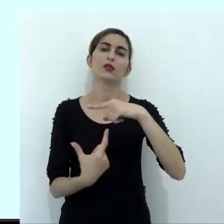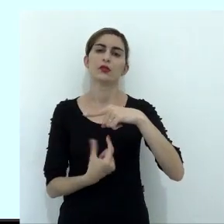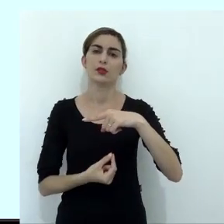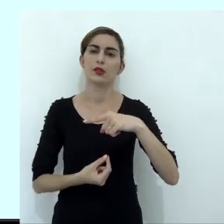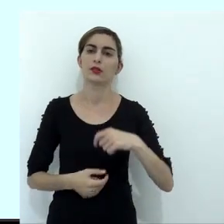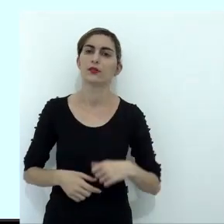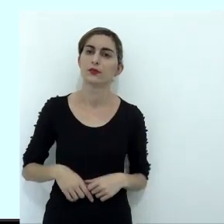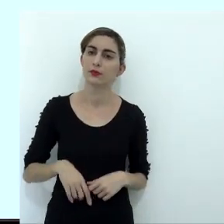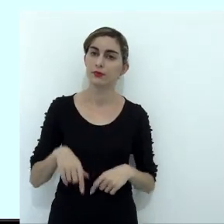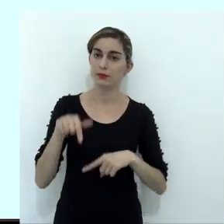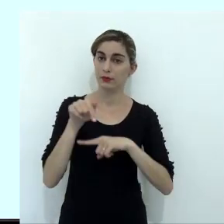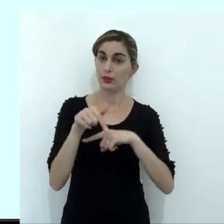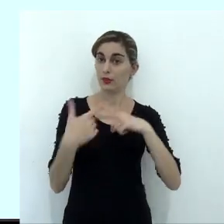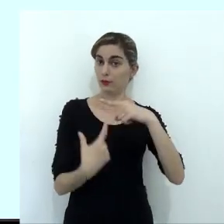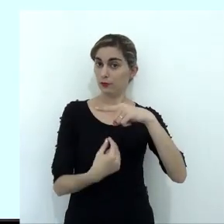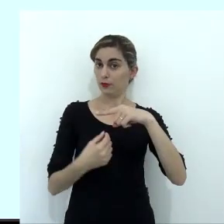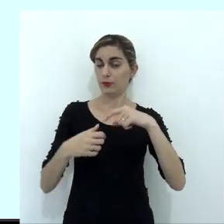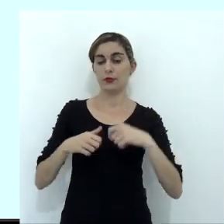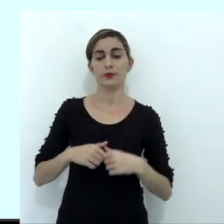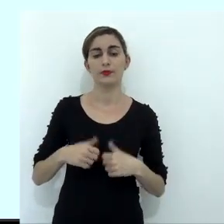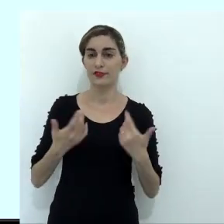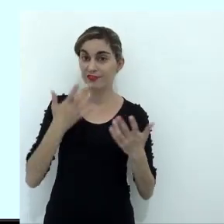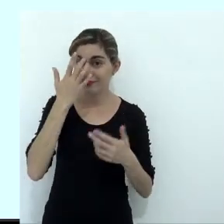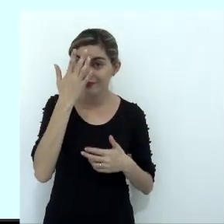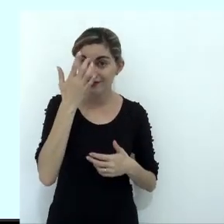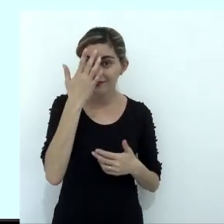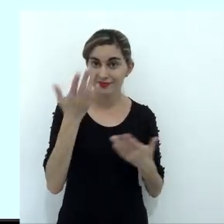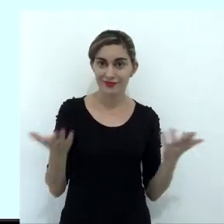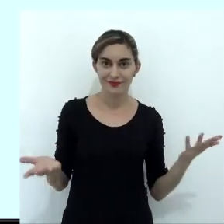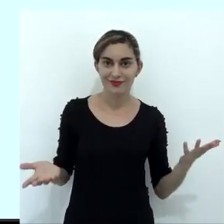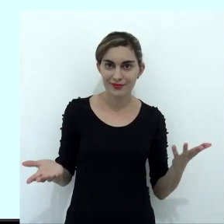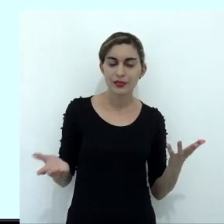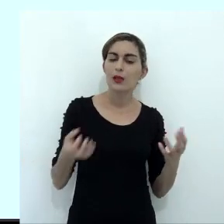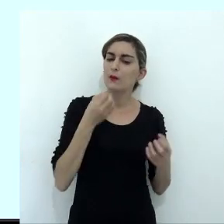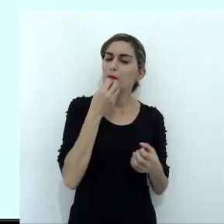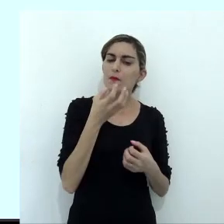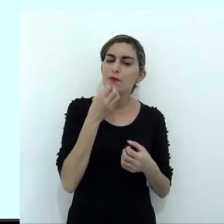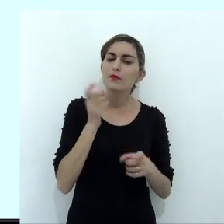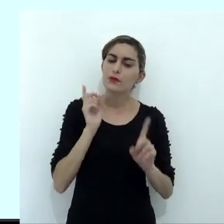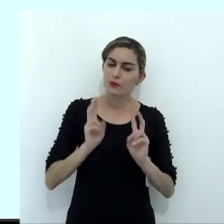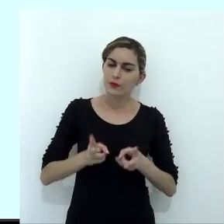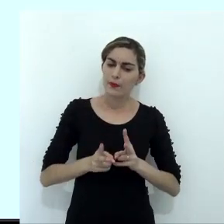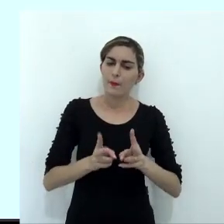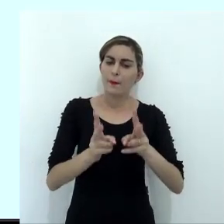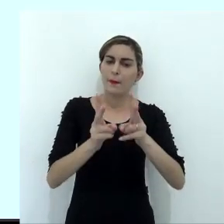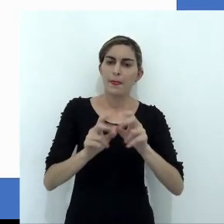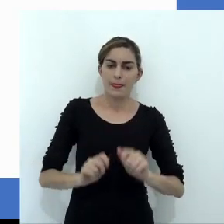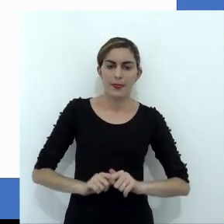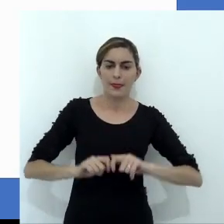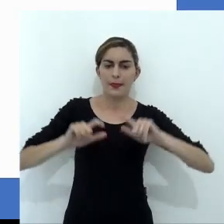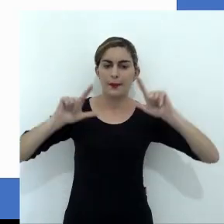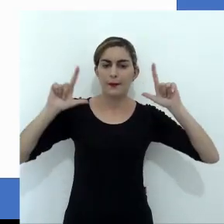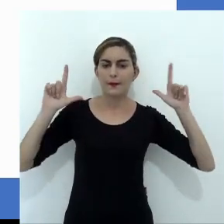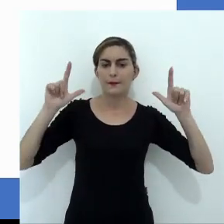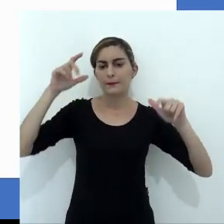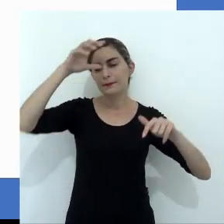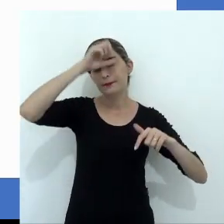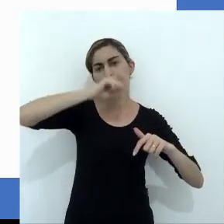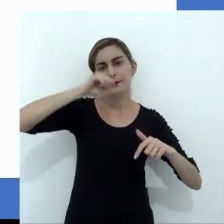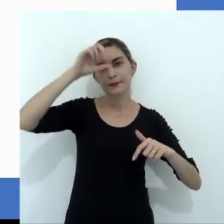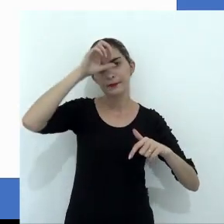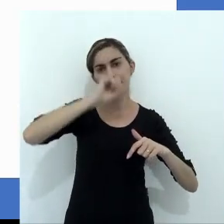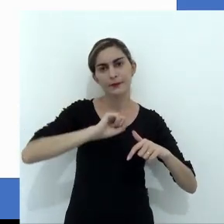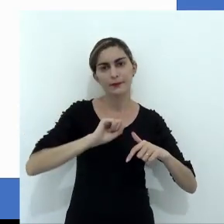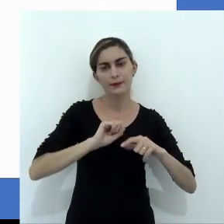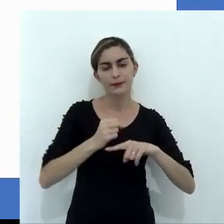é igual a 7/20. Fácil demais, não é não, galera? Bom, então vamos continuar aqui. Ó. Nessa tela aqui, a gente vai aprender o quê?